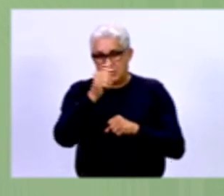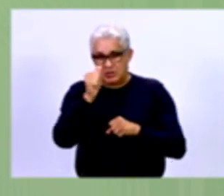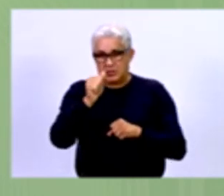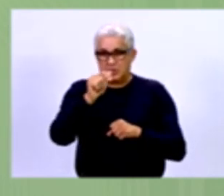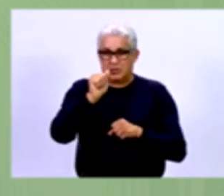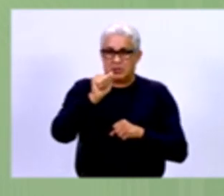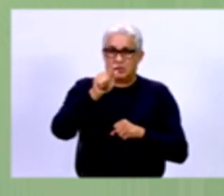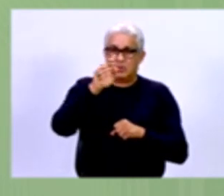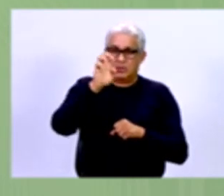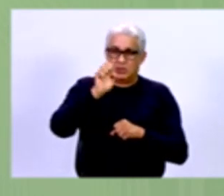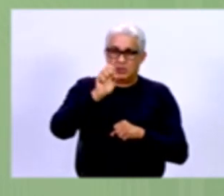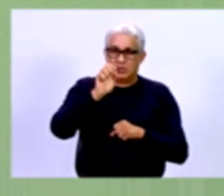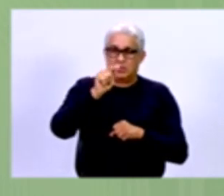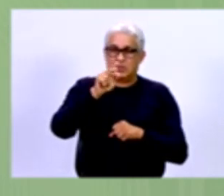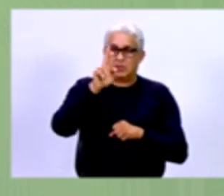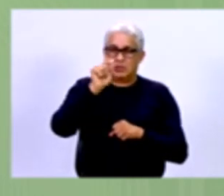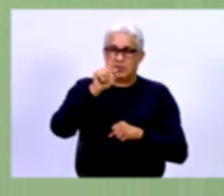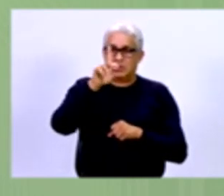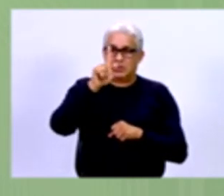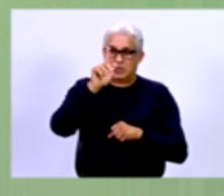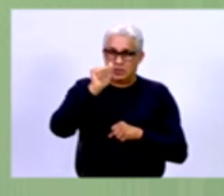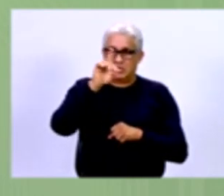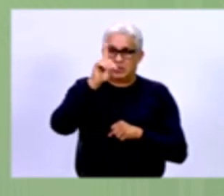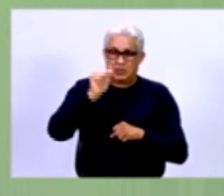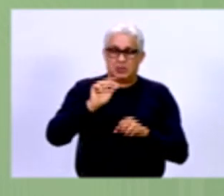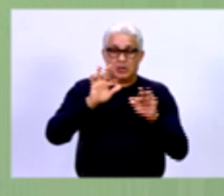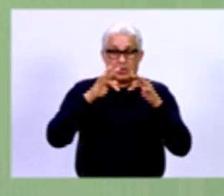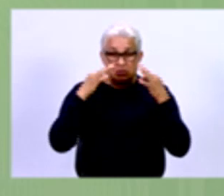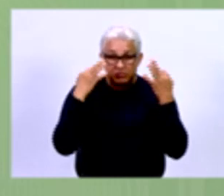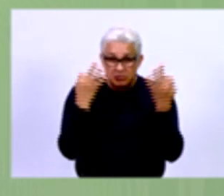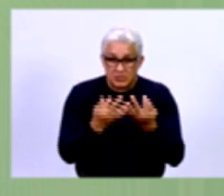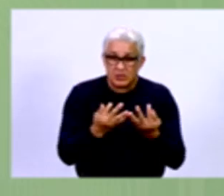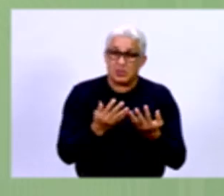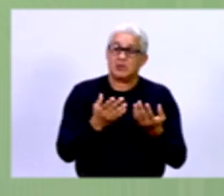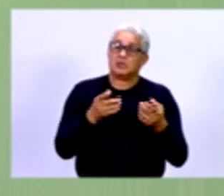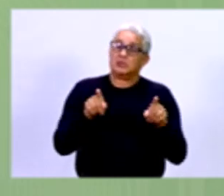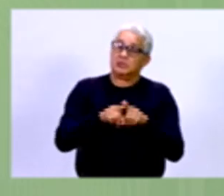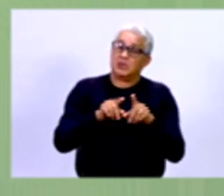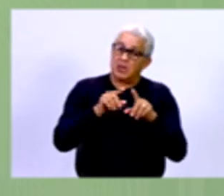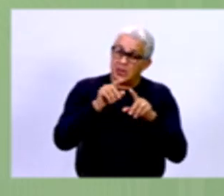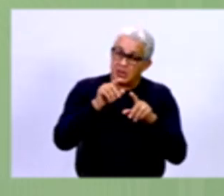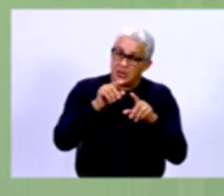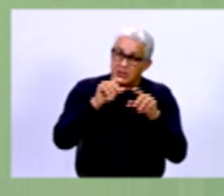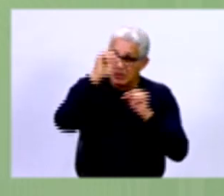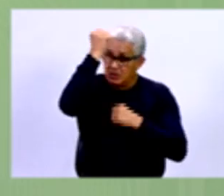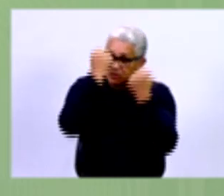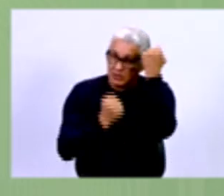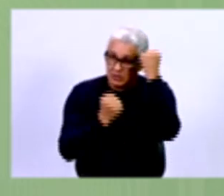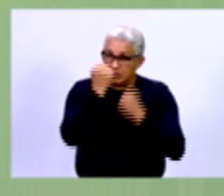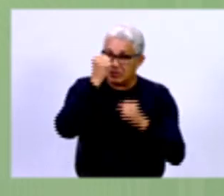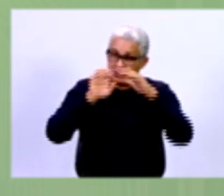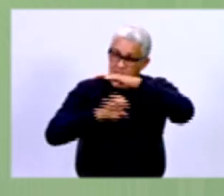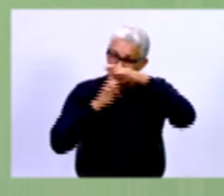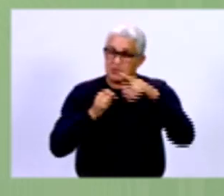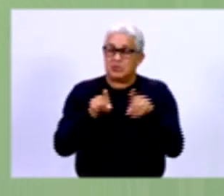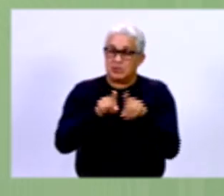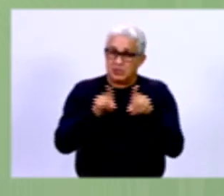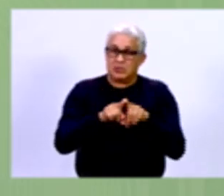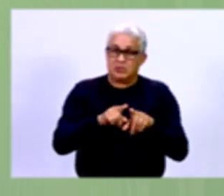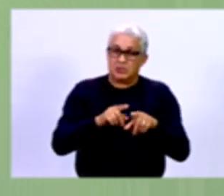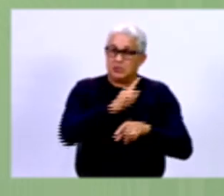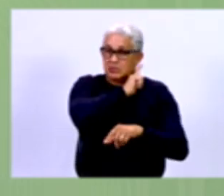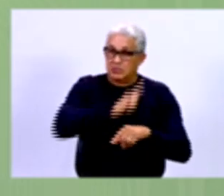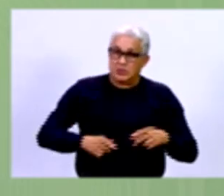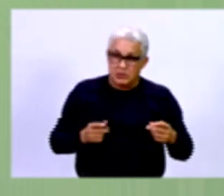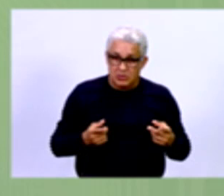que é composto pelo consumo das famílias, pelos investimentos das empresas, pelos gastos do governo e pelo balanço